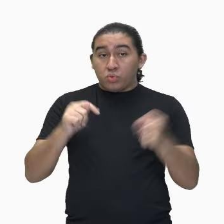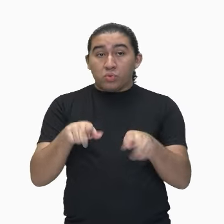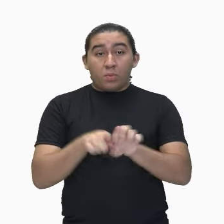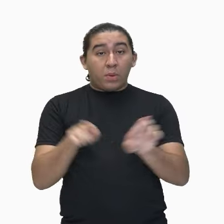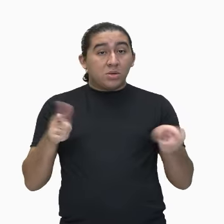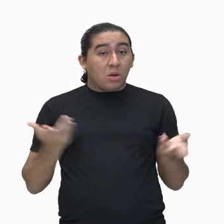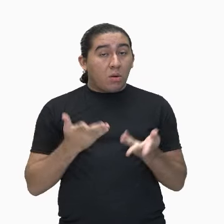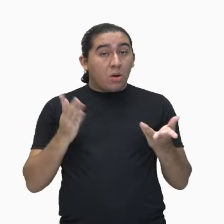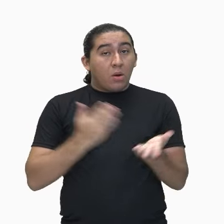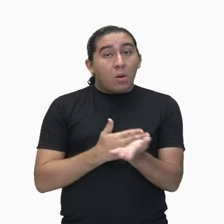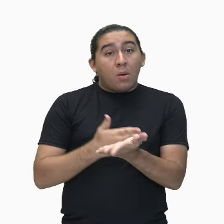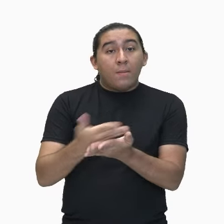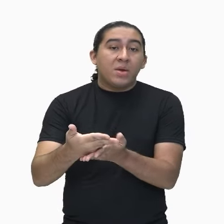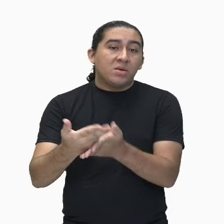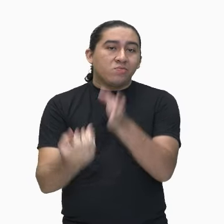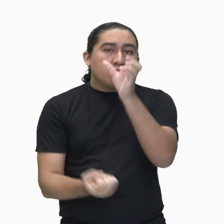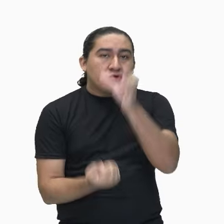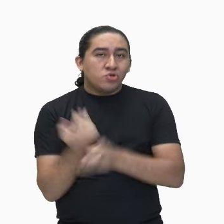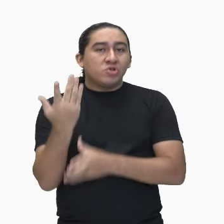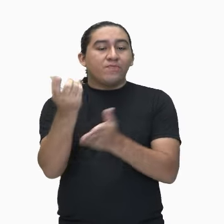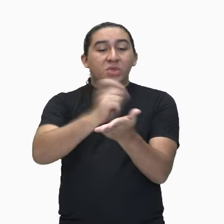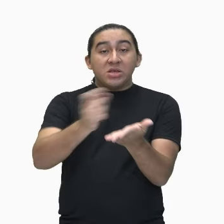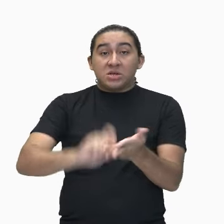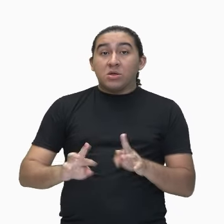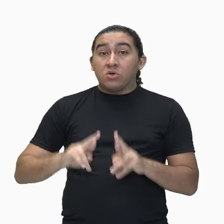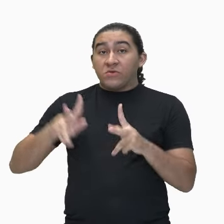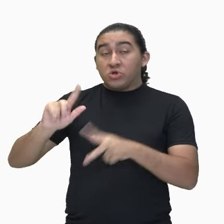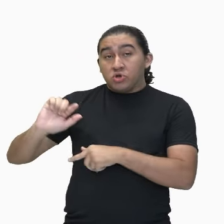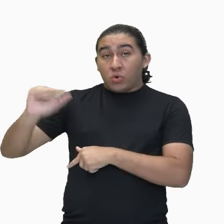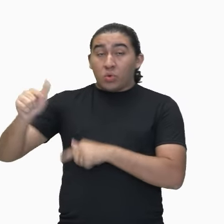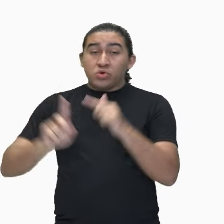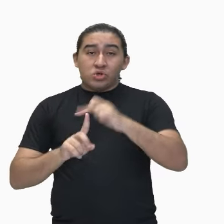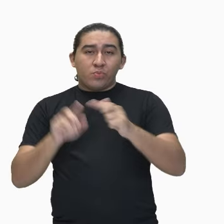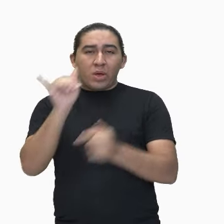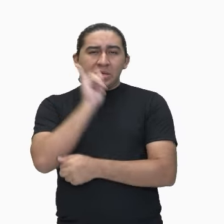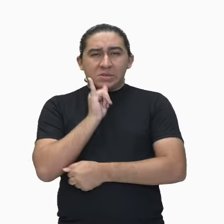a surgir a escrita, diferente de outras escritas, como por